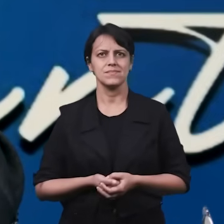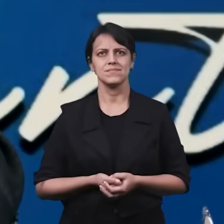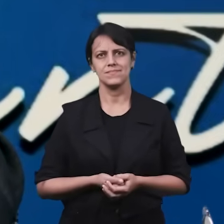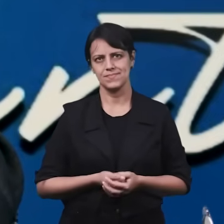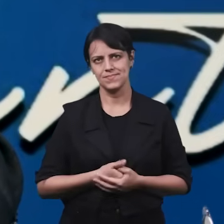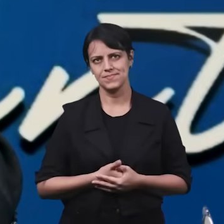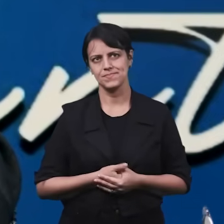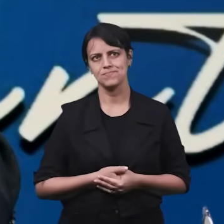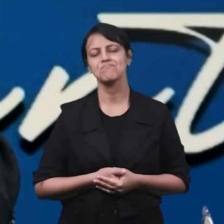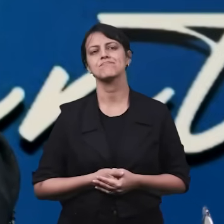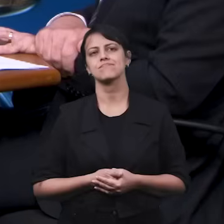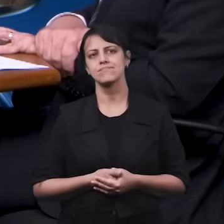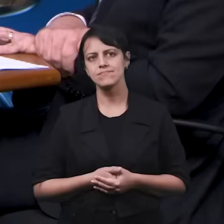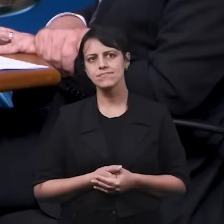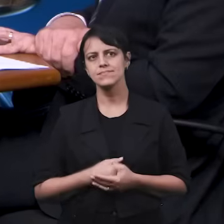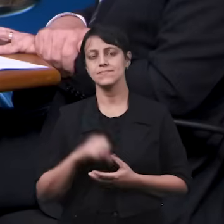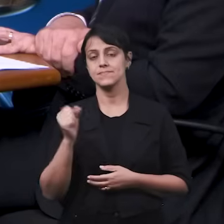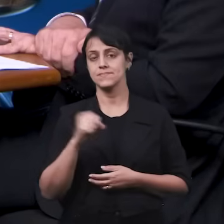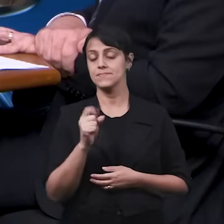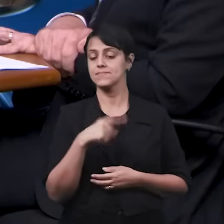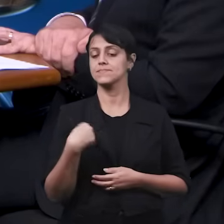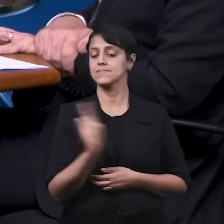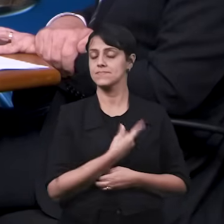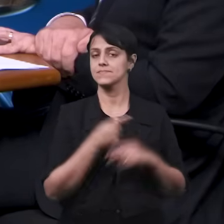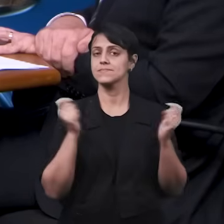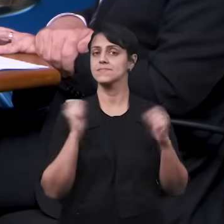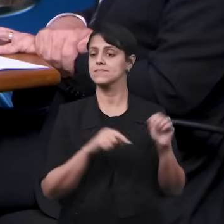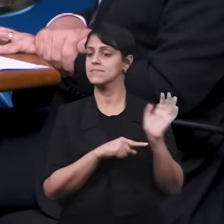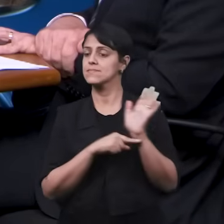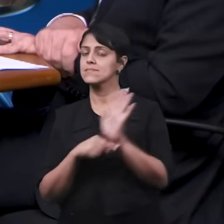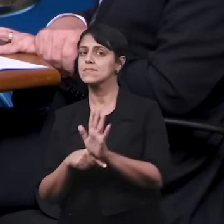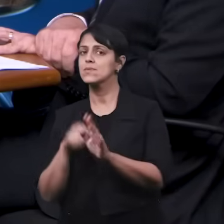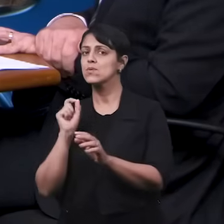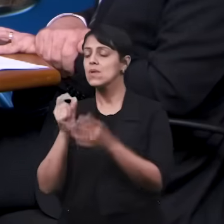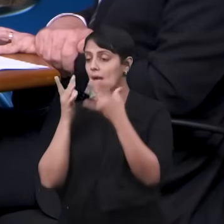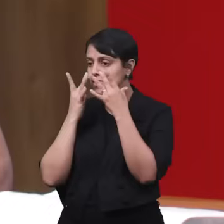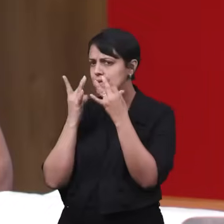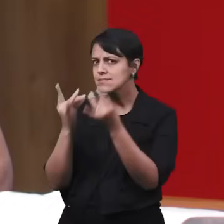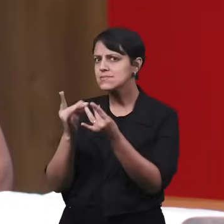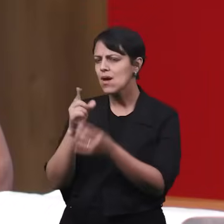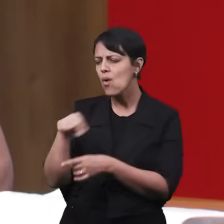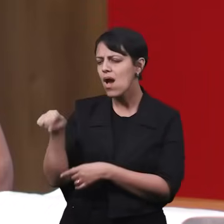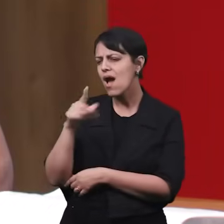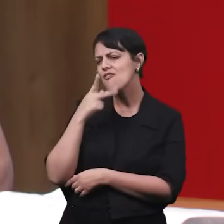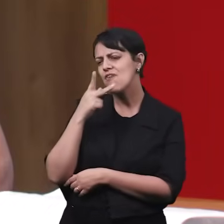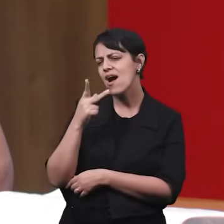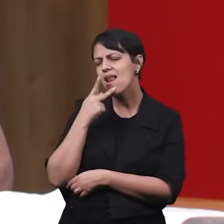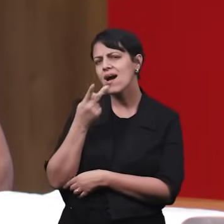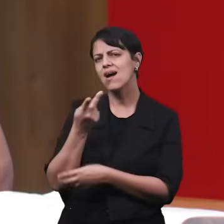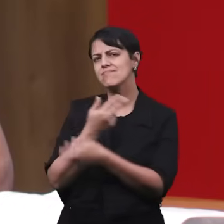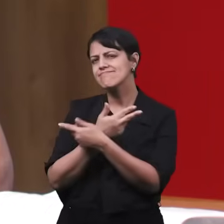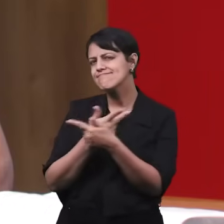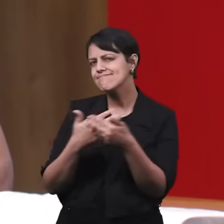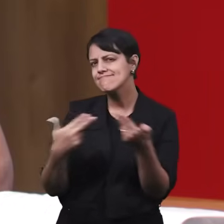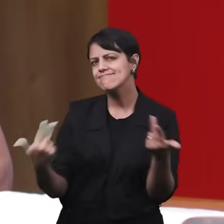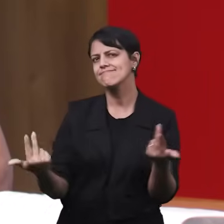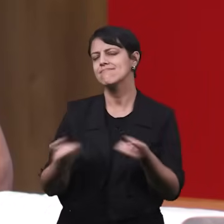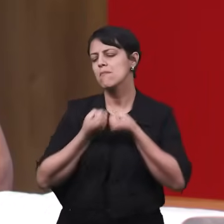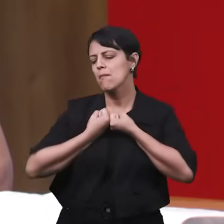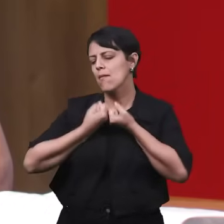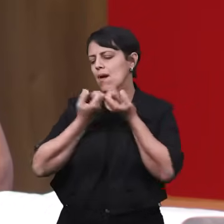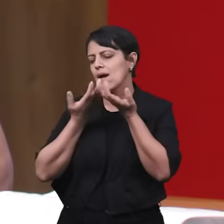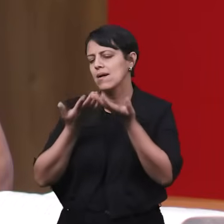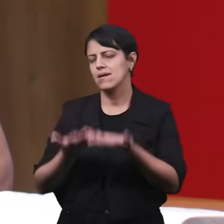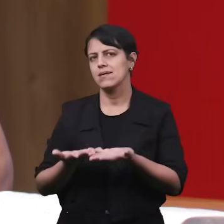por favor. Sim, pastor, nós podemos contribuir grandemente ouvindo atentamente as queixas, considerações daquela